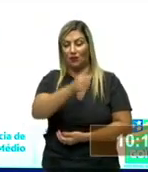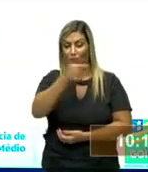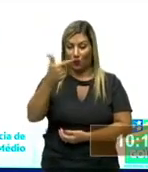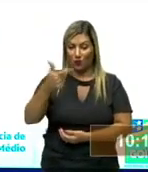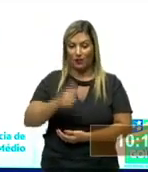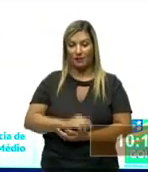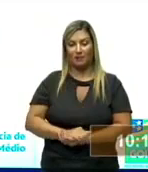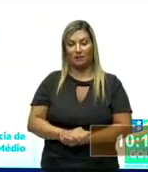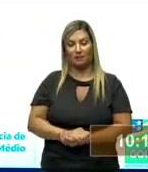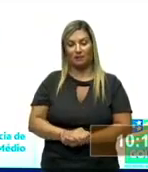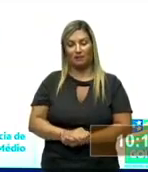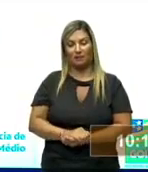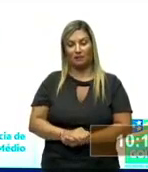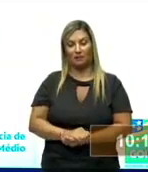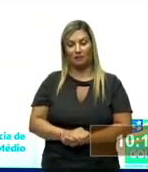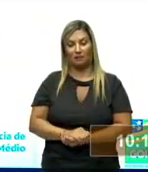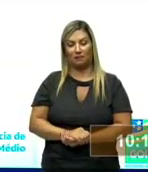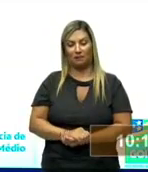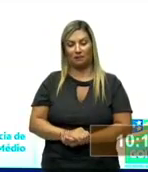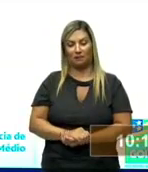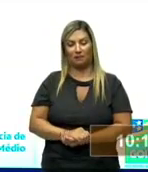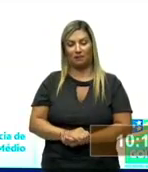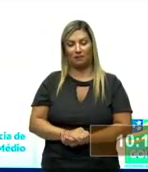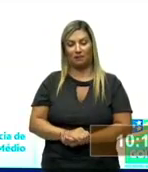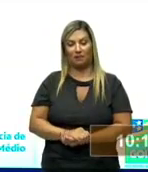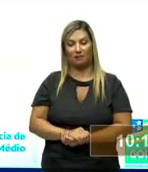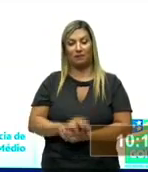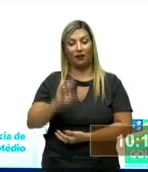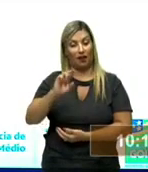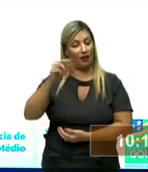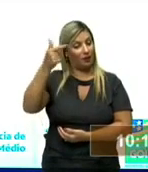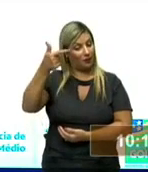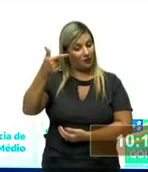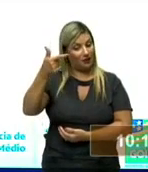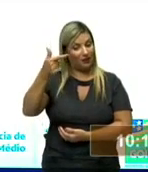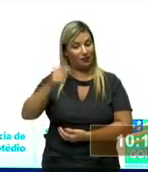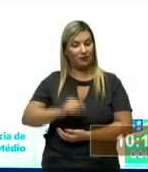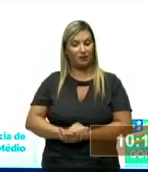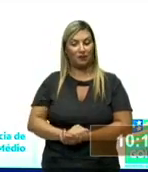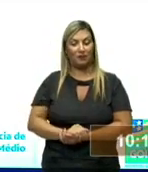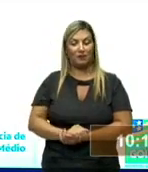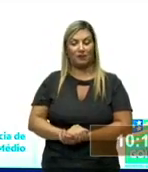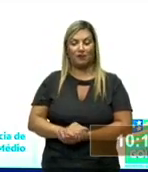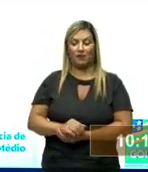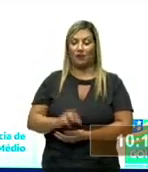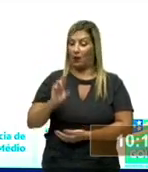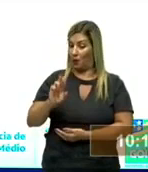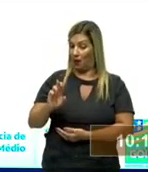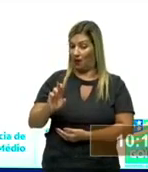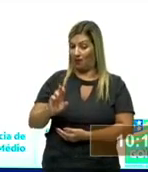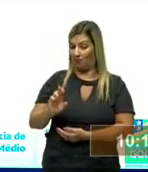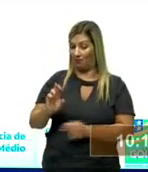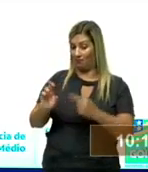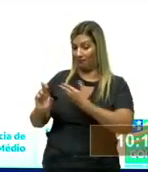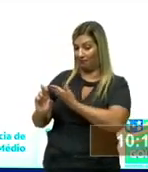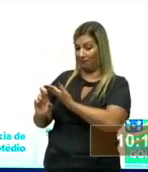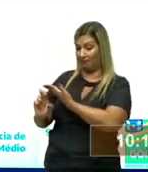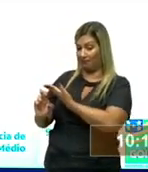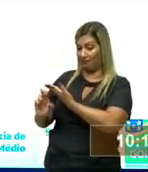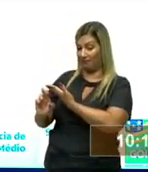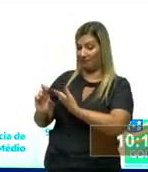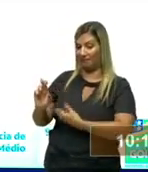12 então que 12 a URL quadrado é o raio aqui de baixo tá